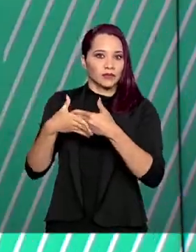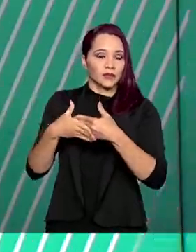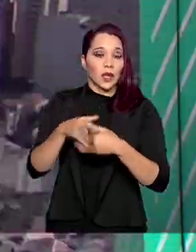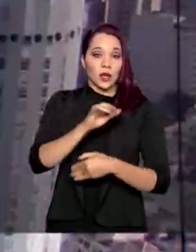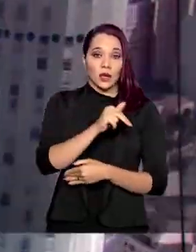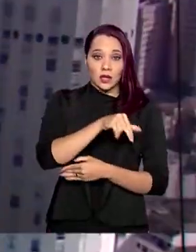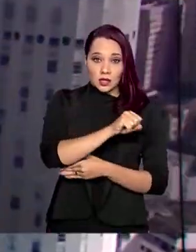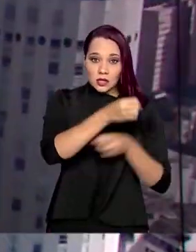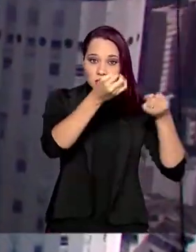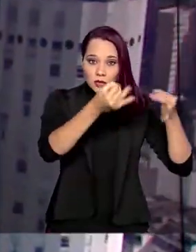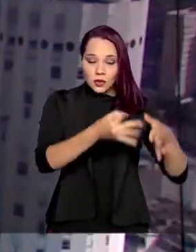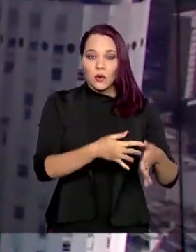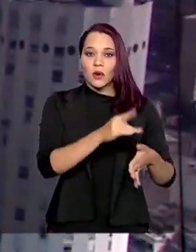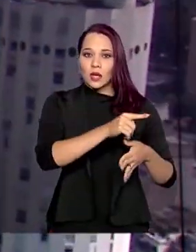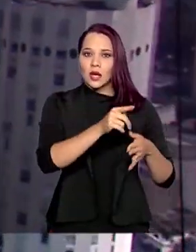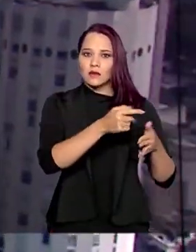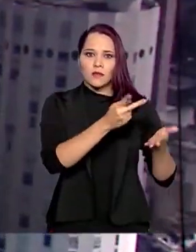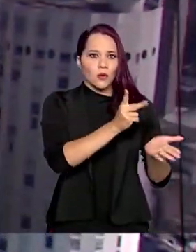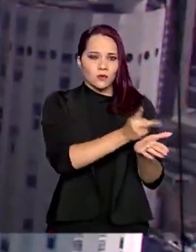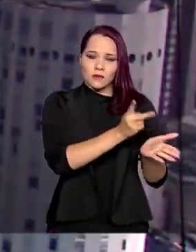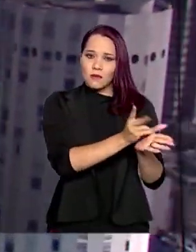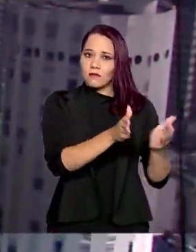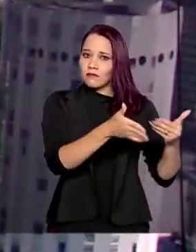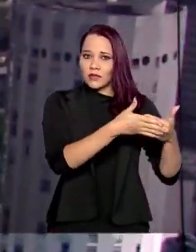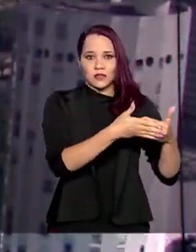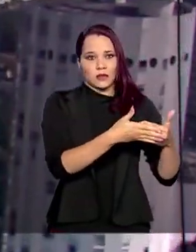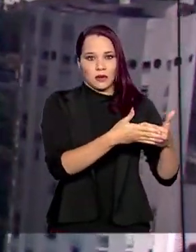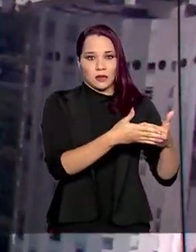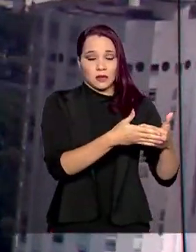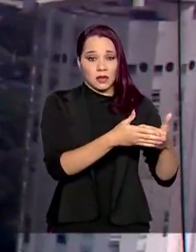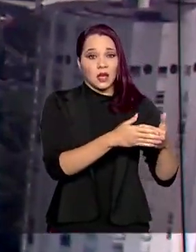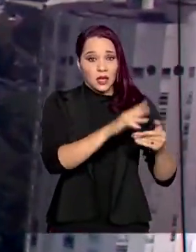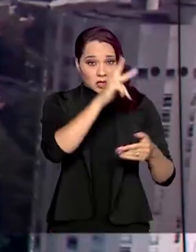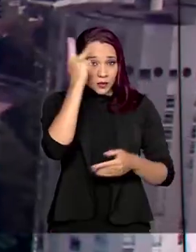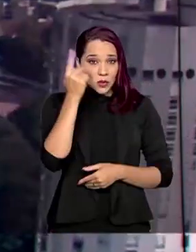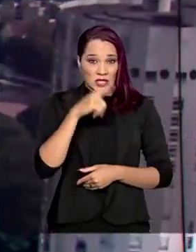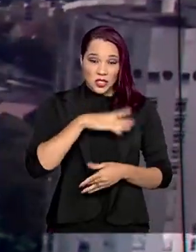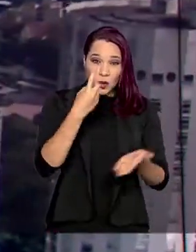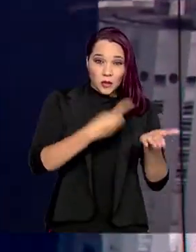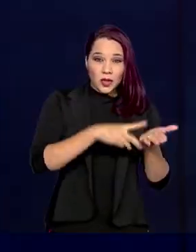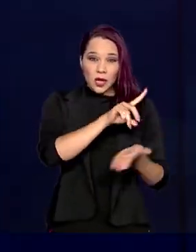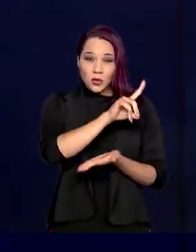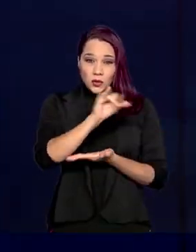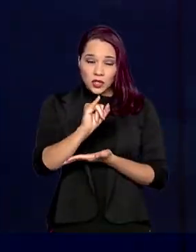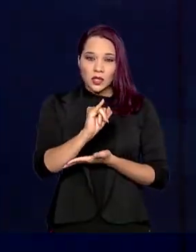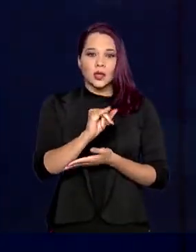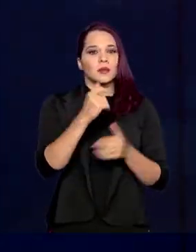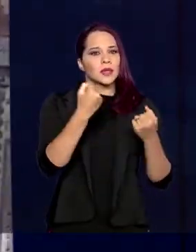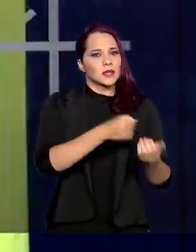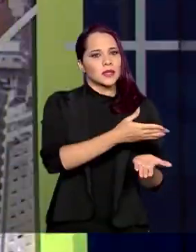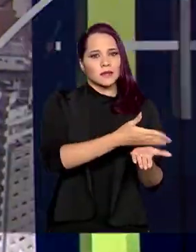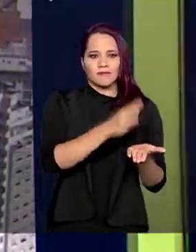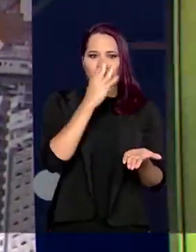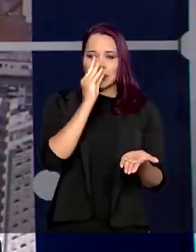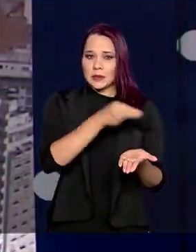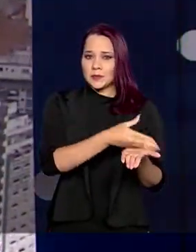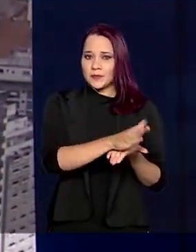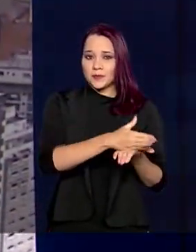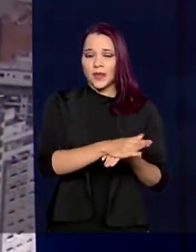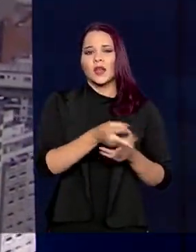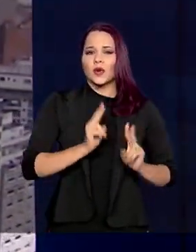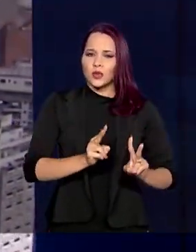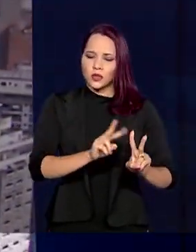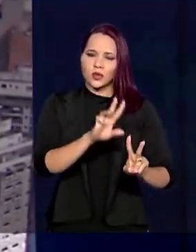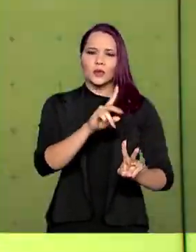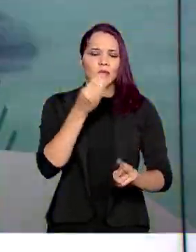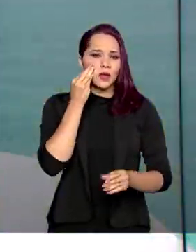INSS informou que as unidades vão seguir fechadas e que os segurados que tinham agendado atendimento devem desconsiderar e proceder